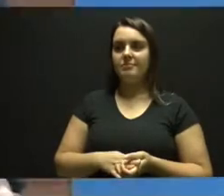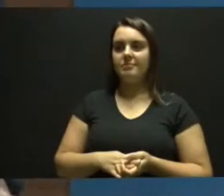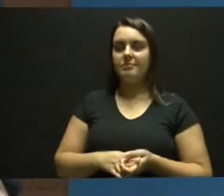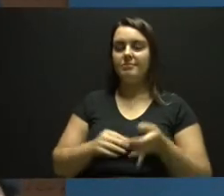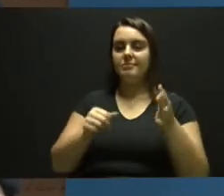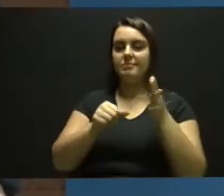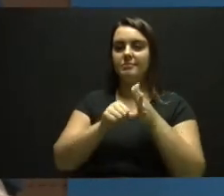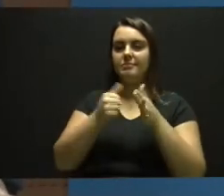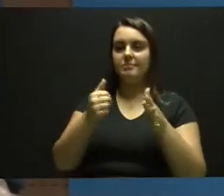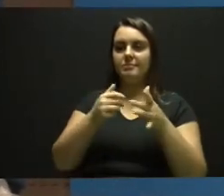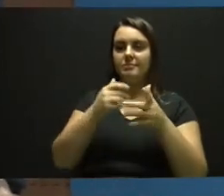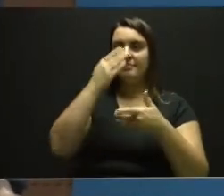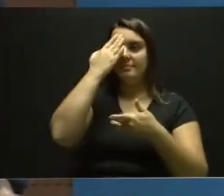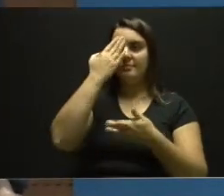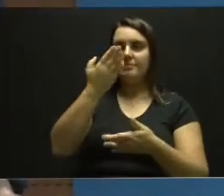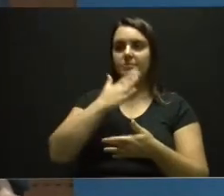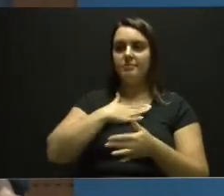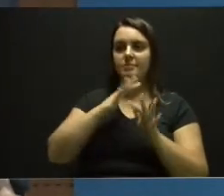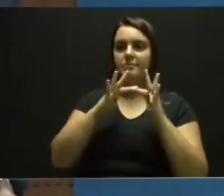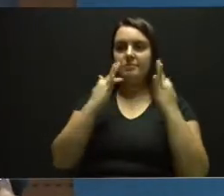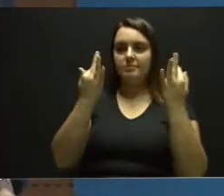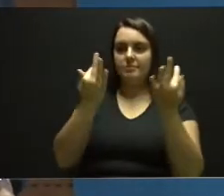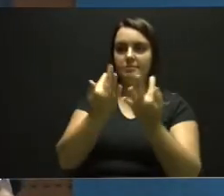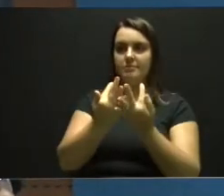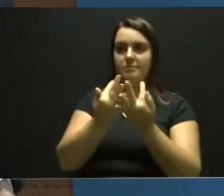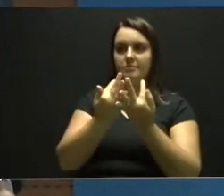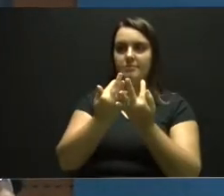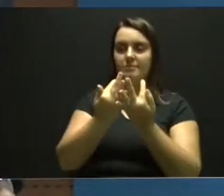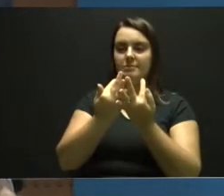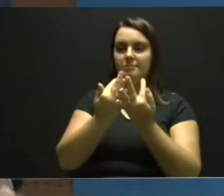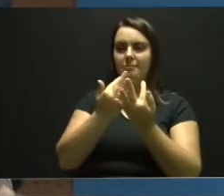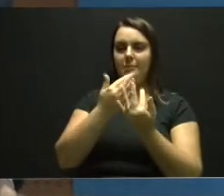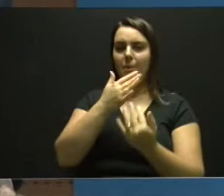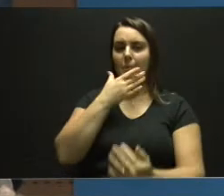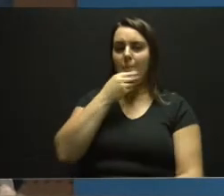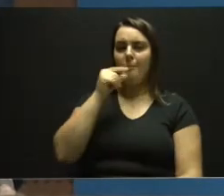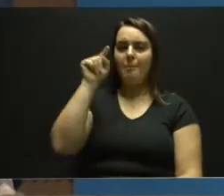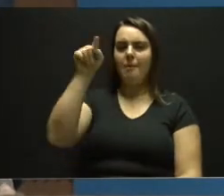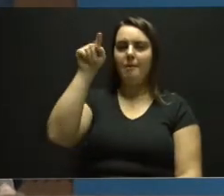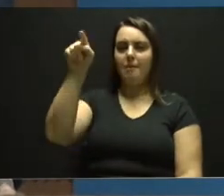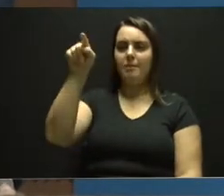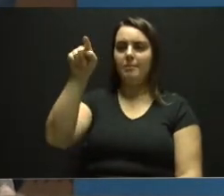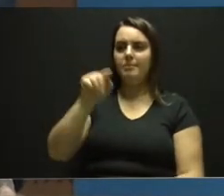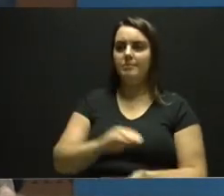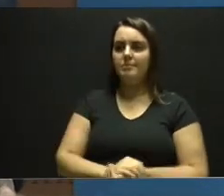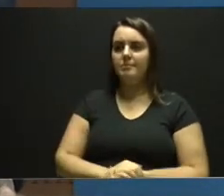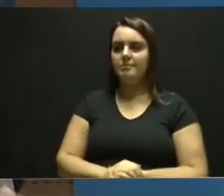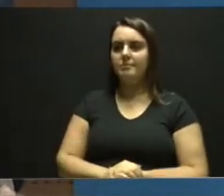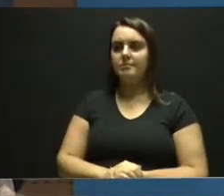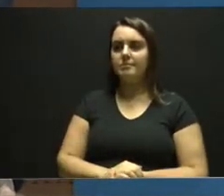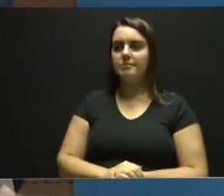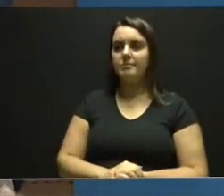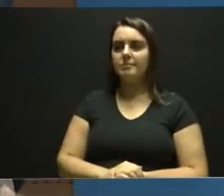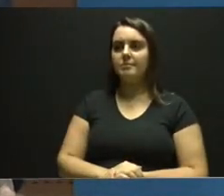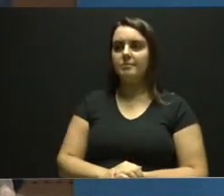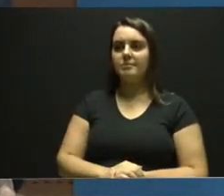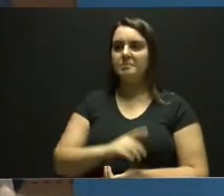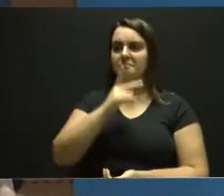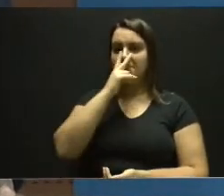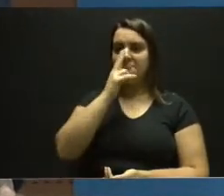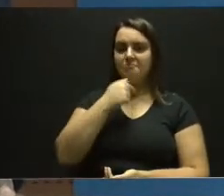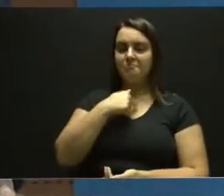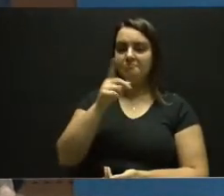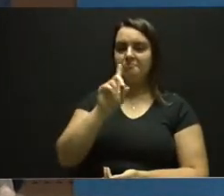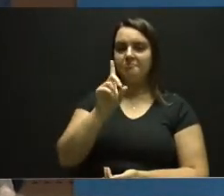lugar agradecer minha família clicar aqui tá ali há aquele cara aquela senhora itália não parece comigo não